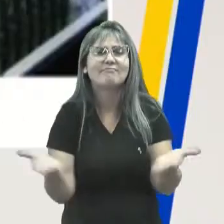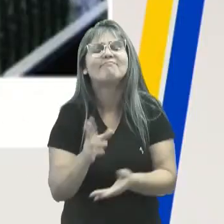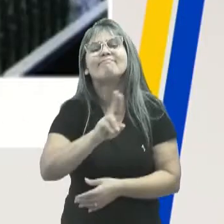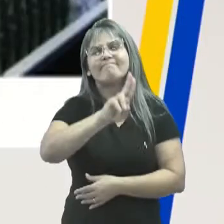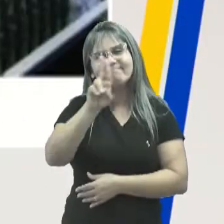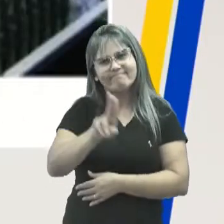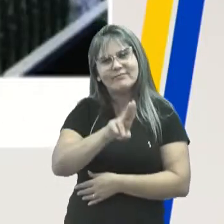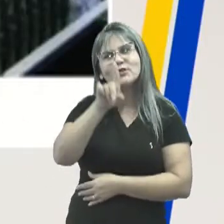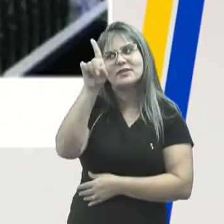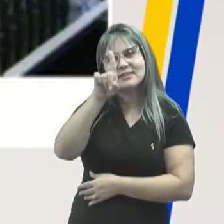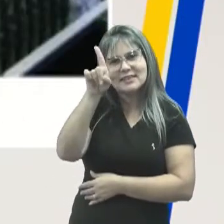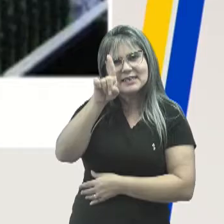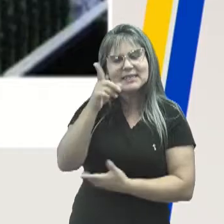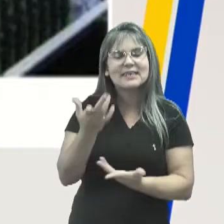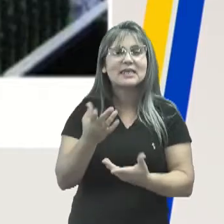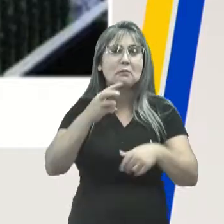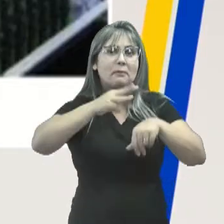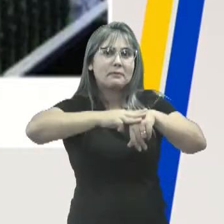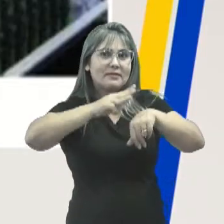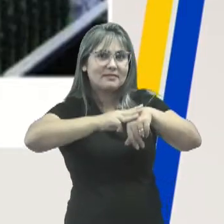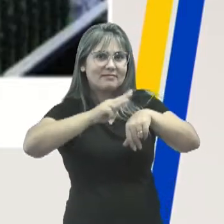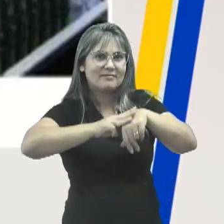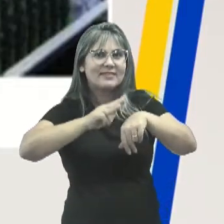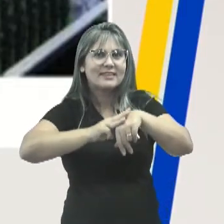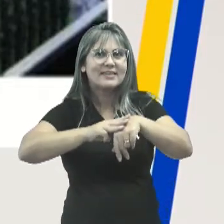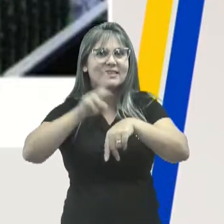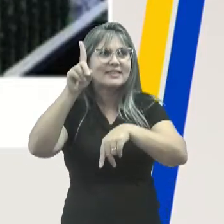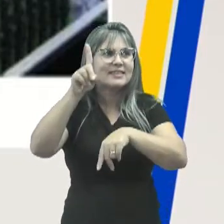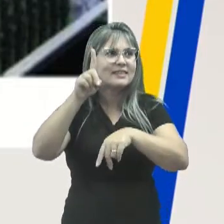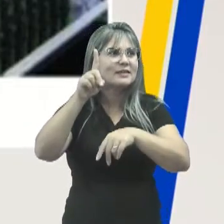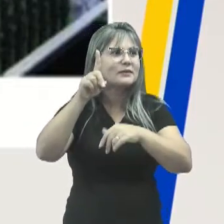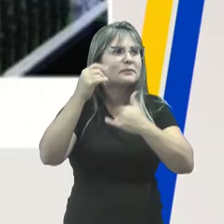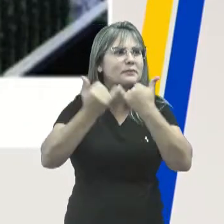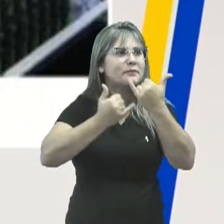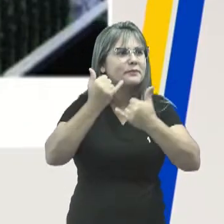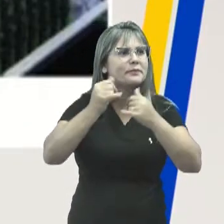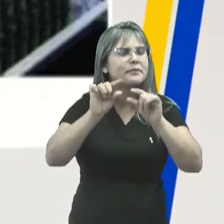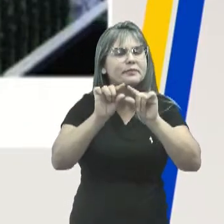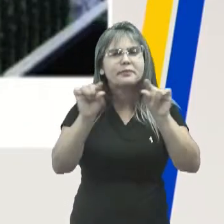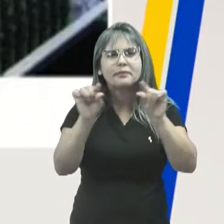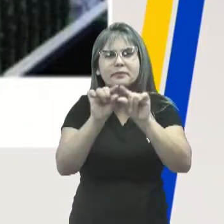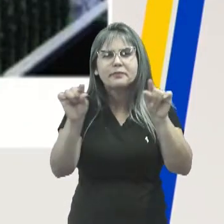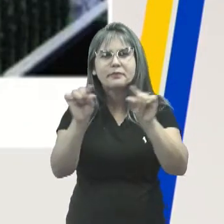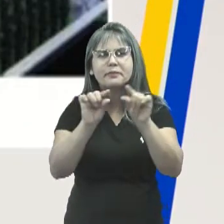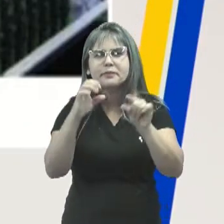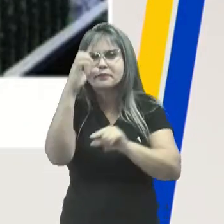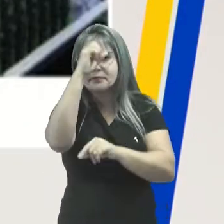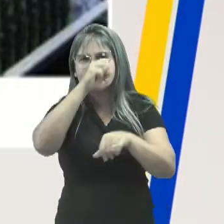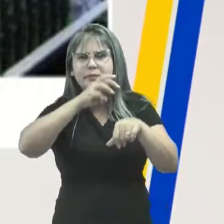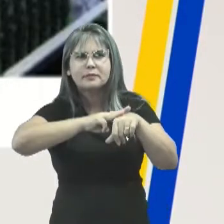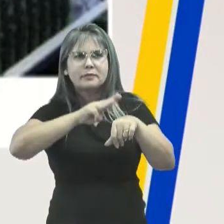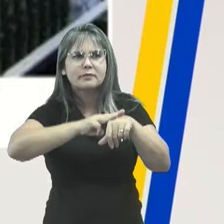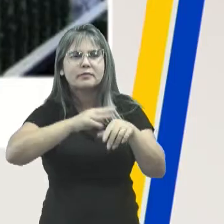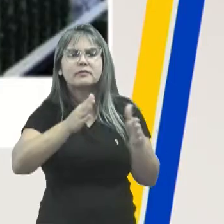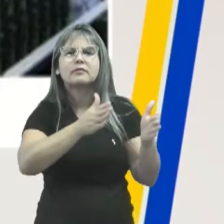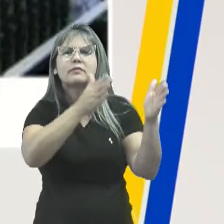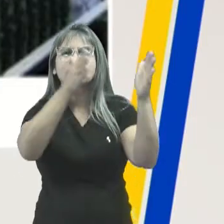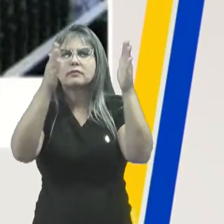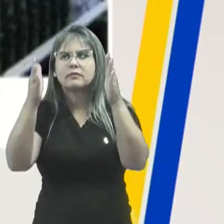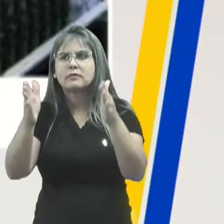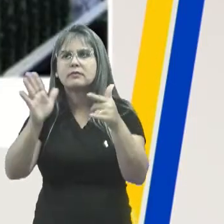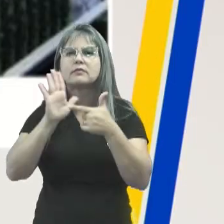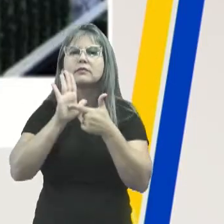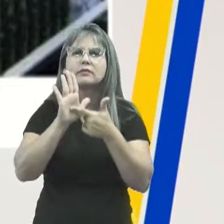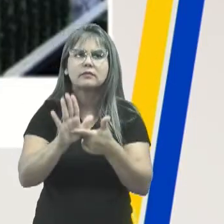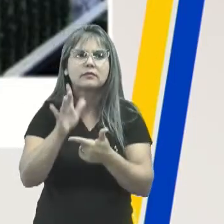dezena, centena e assim por diante, tá bom? E ao lado vê uma técnica trabalhando